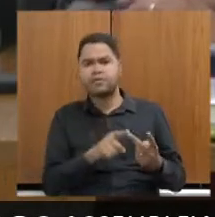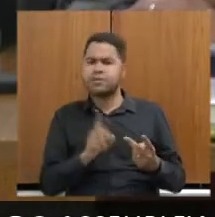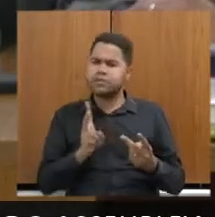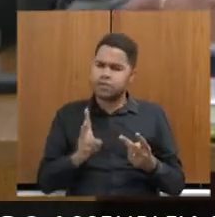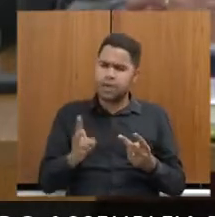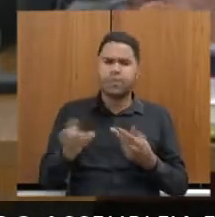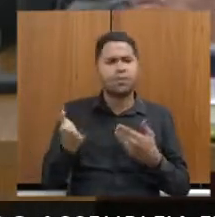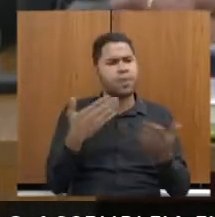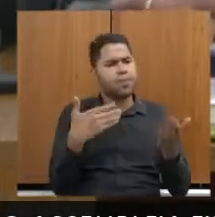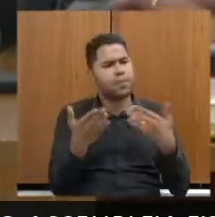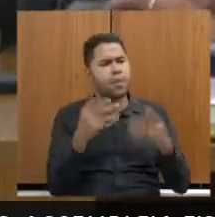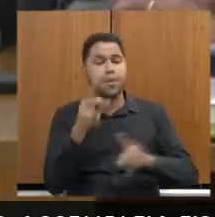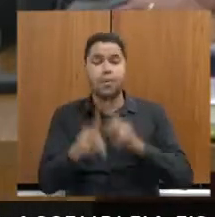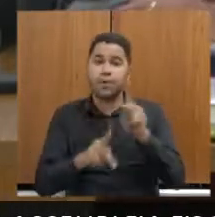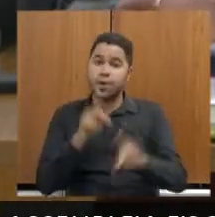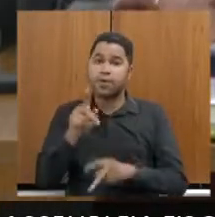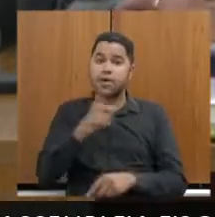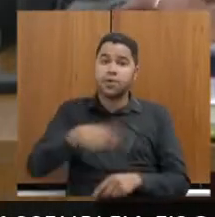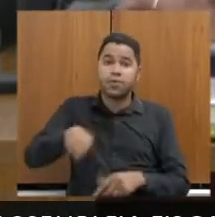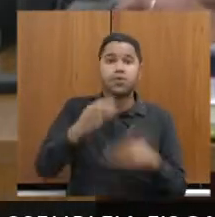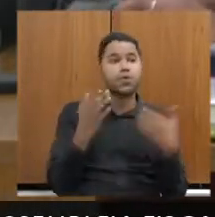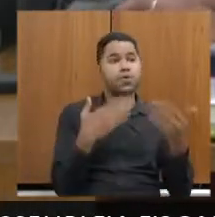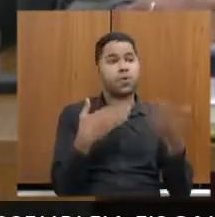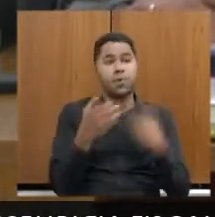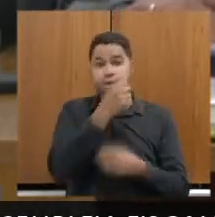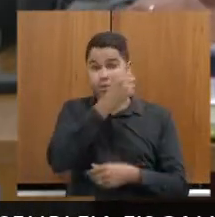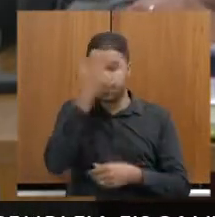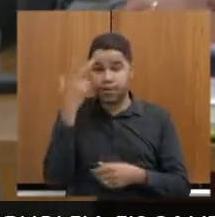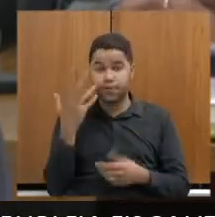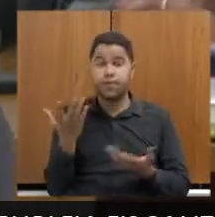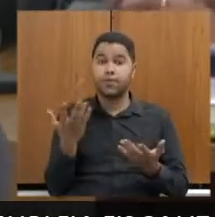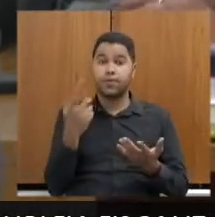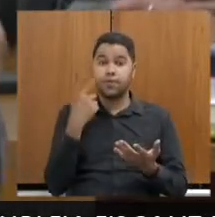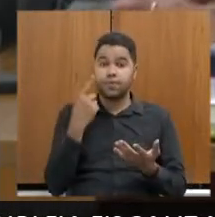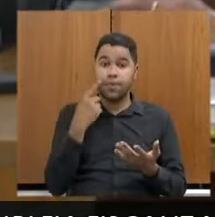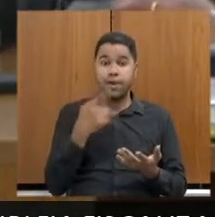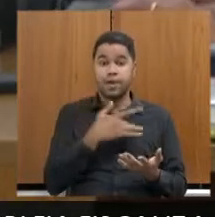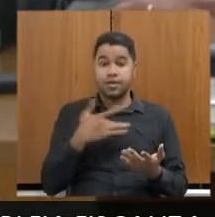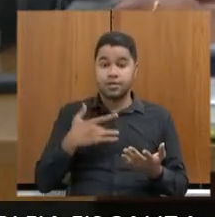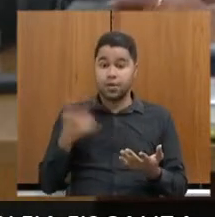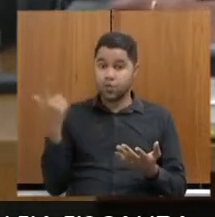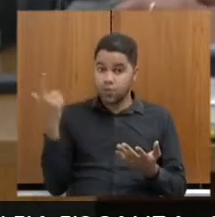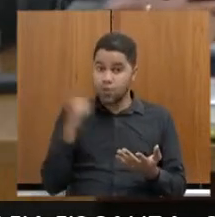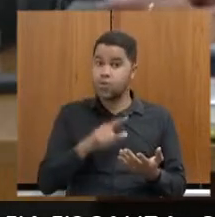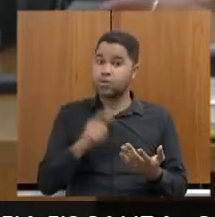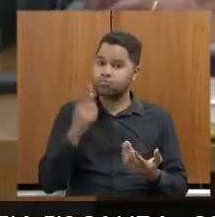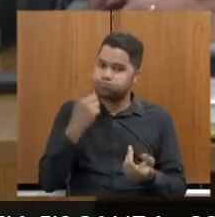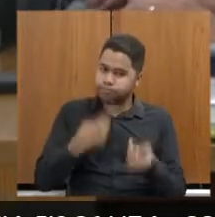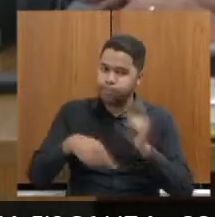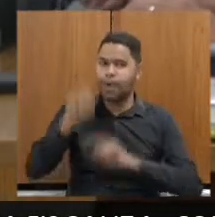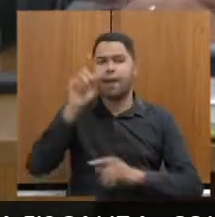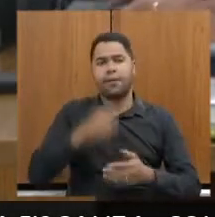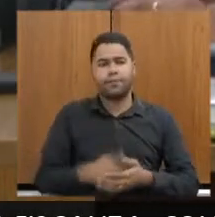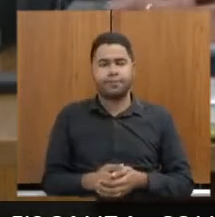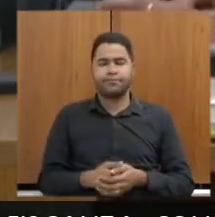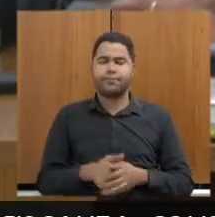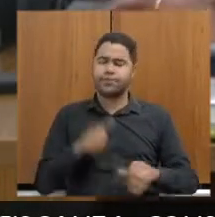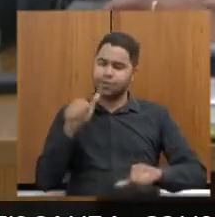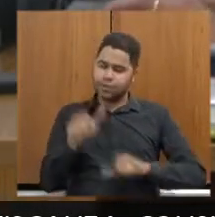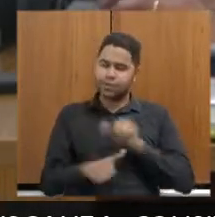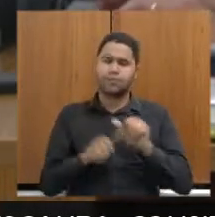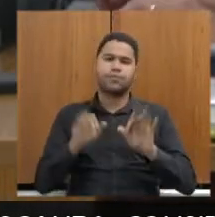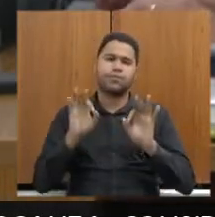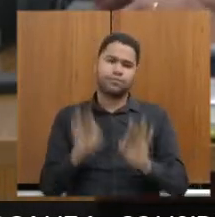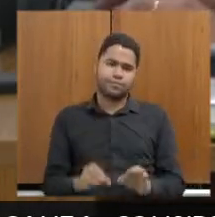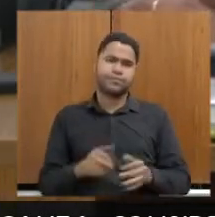na ponta você conversa com a população você conversa com o prefeito para que a saúde chegue lá na ponta isso transforma a